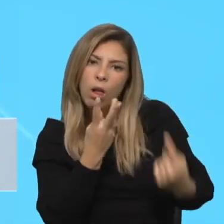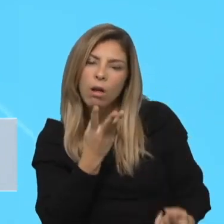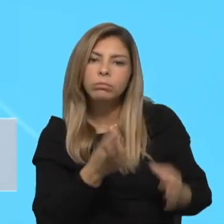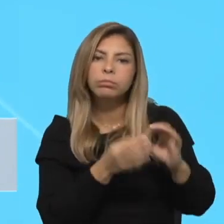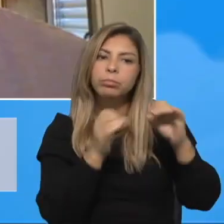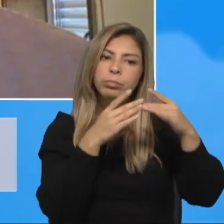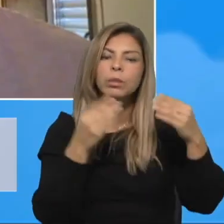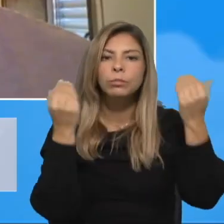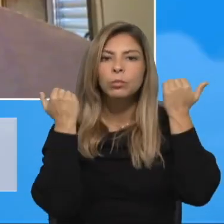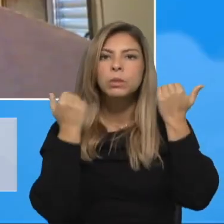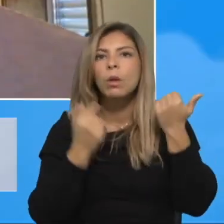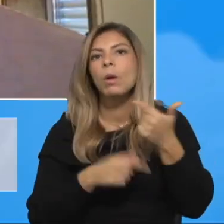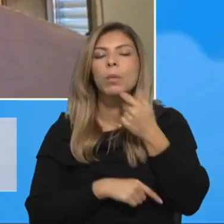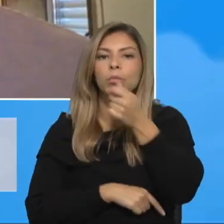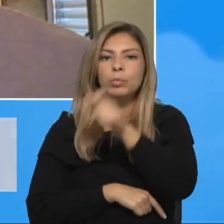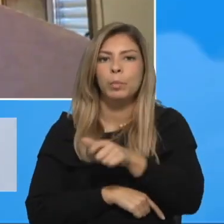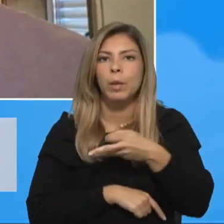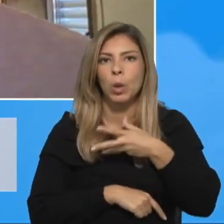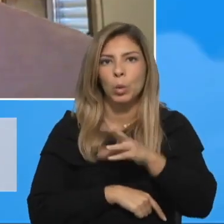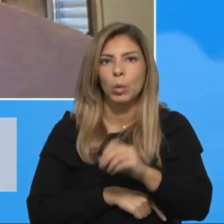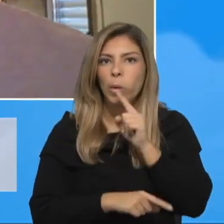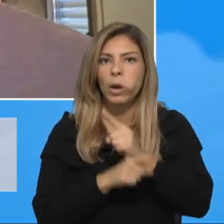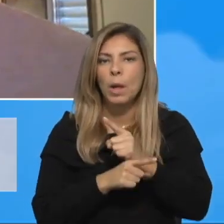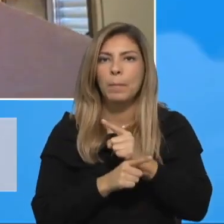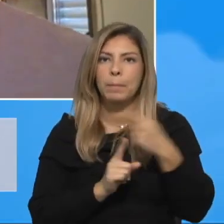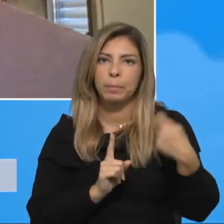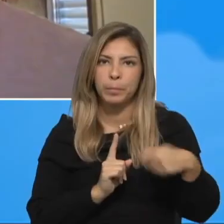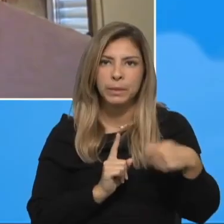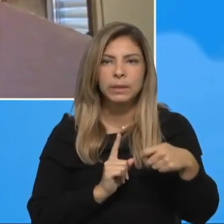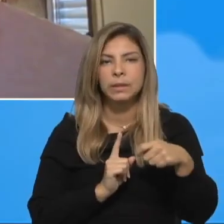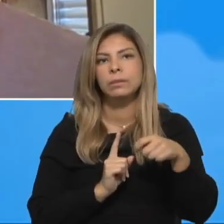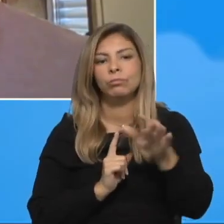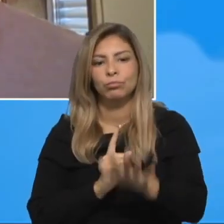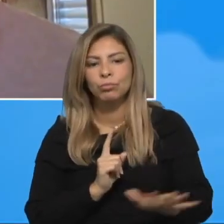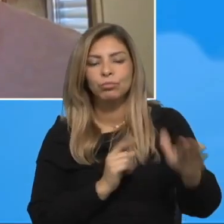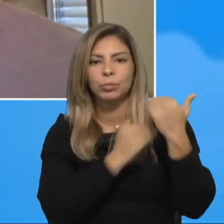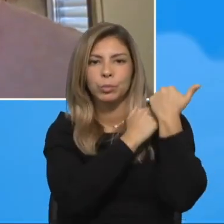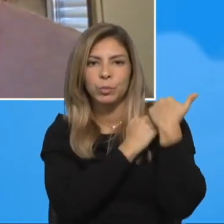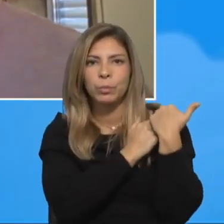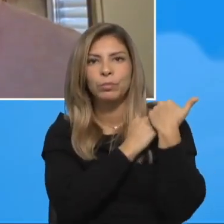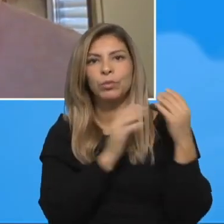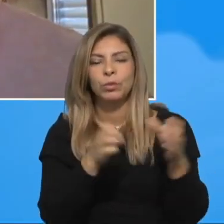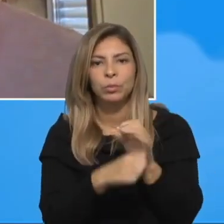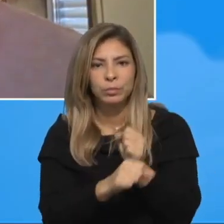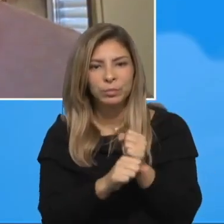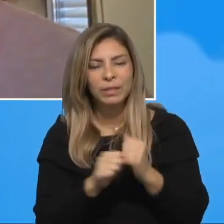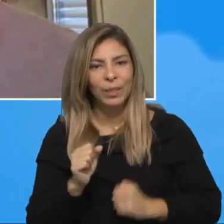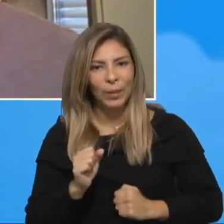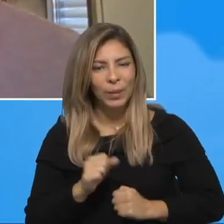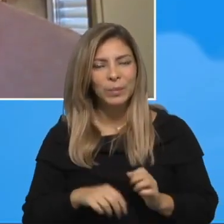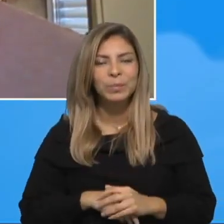Conversamos agora com Pedro Esteves, presidente da equipa nacional da Juventude Operária Católica. Obrigada por estar connosco. Junta-se